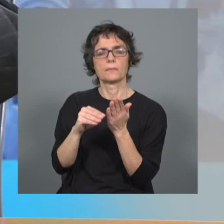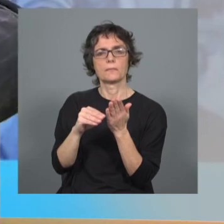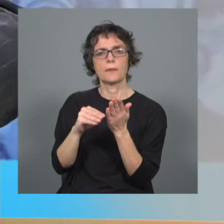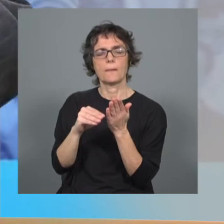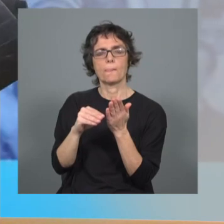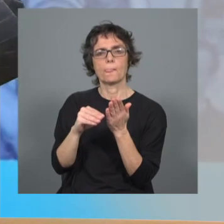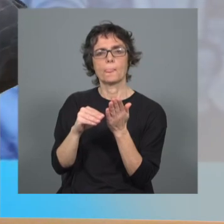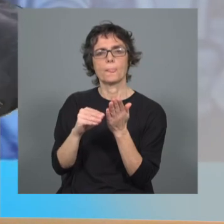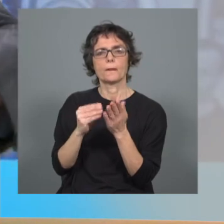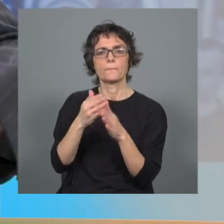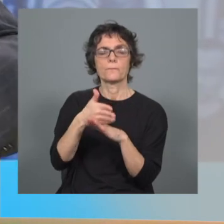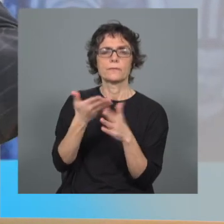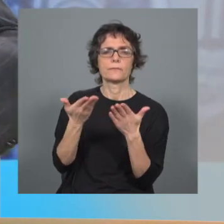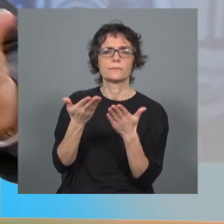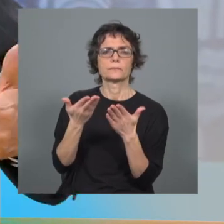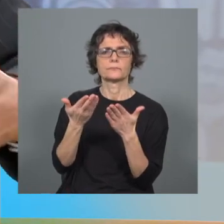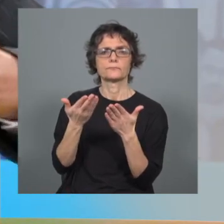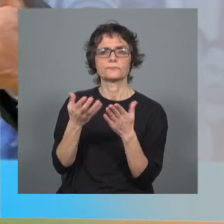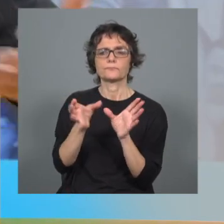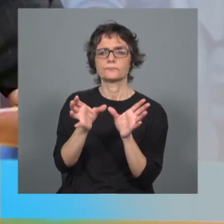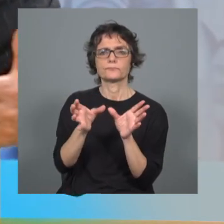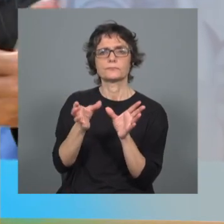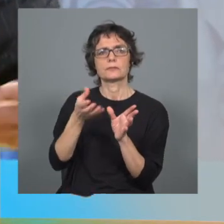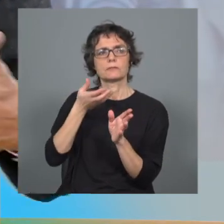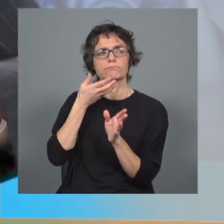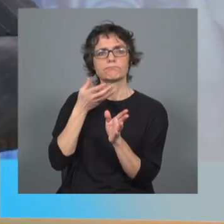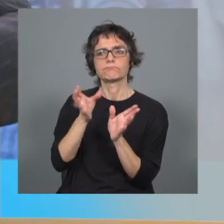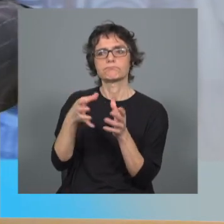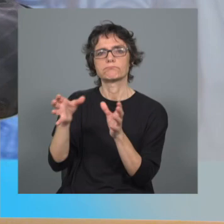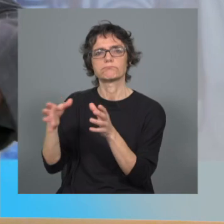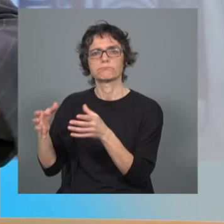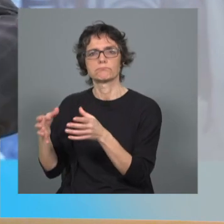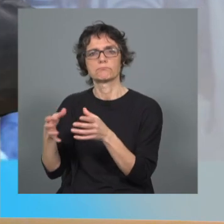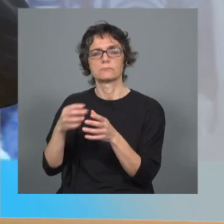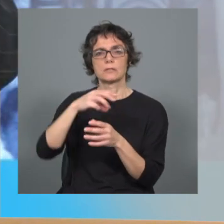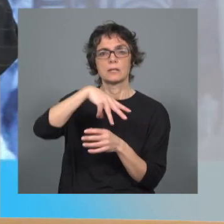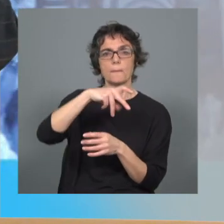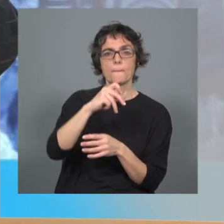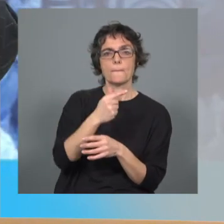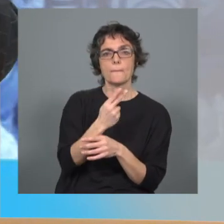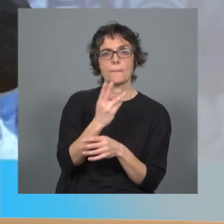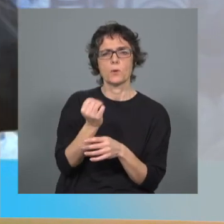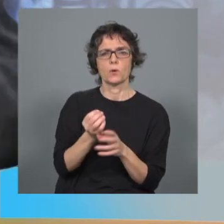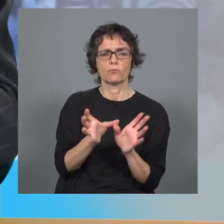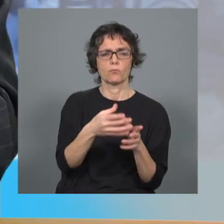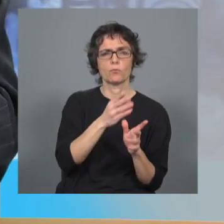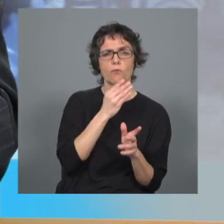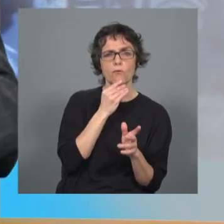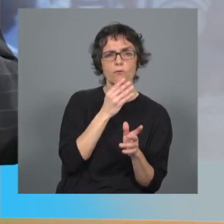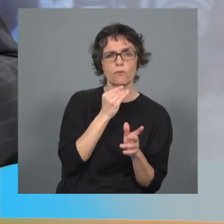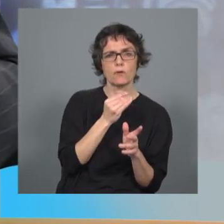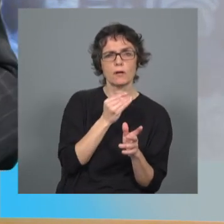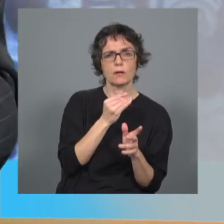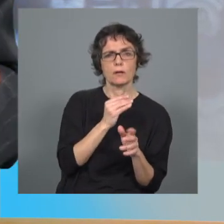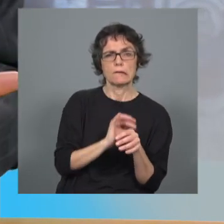muito próprios das diferentes comunidades. Mateus, uma comunidade judaica muito sensível às tradições